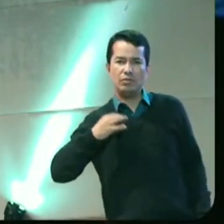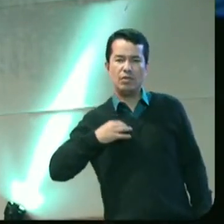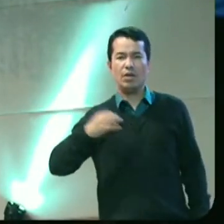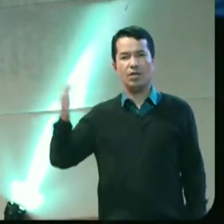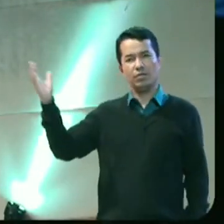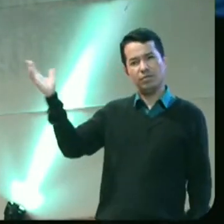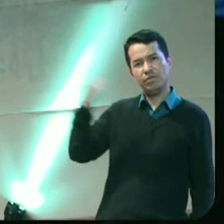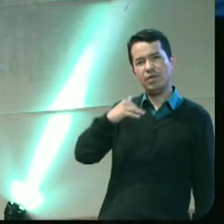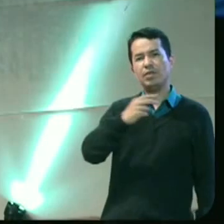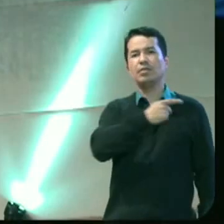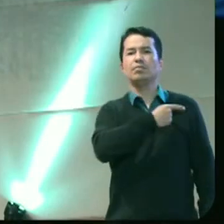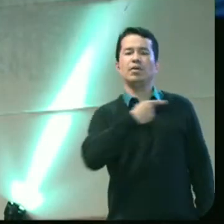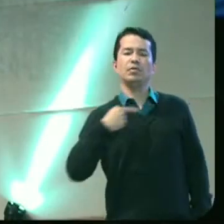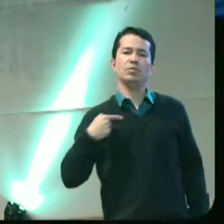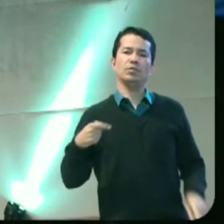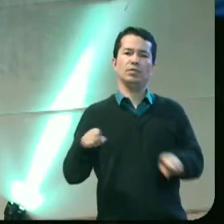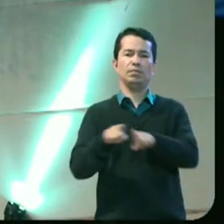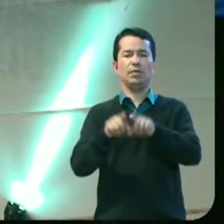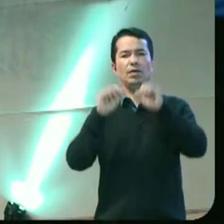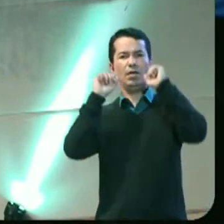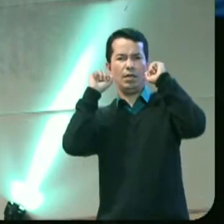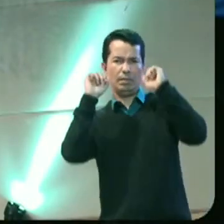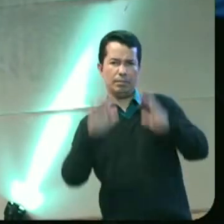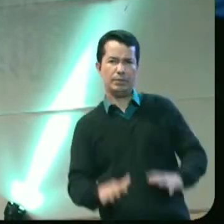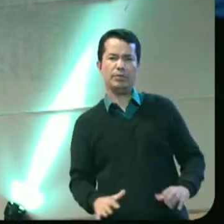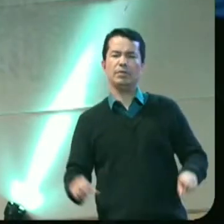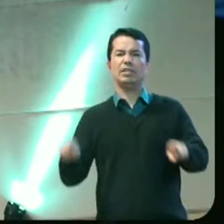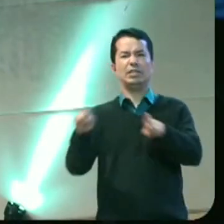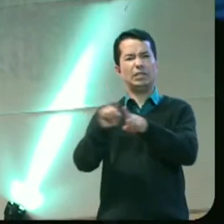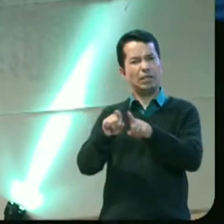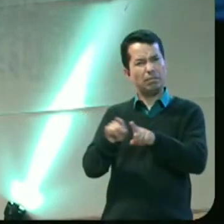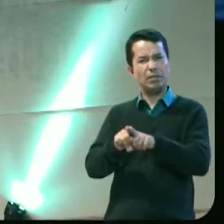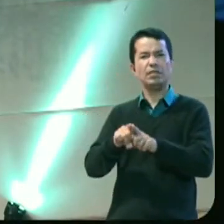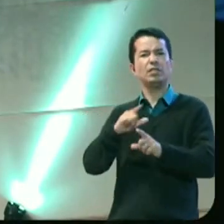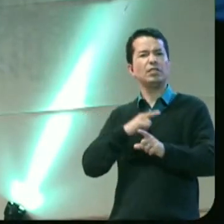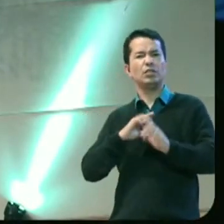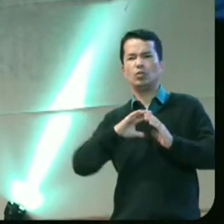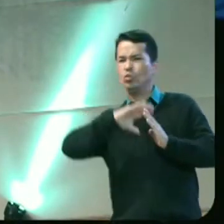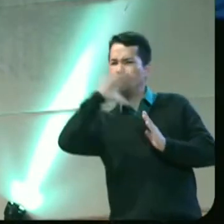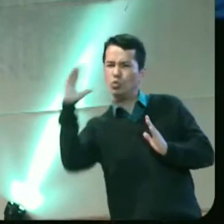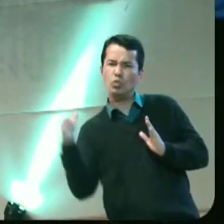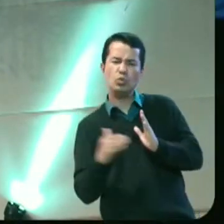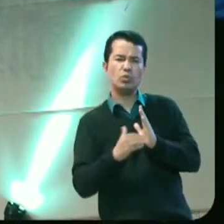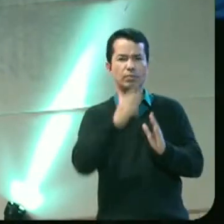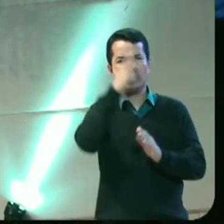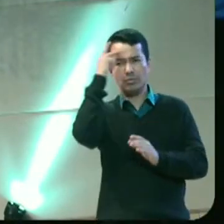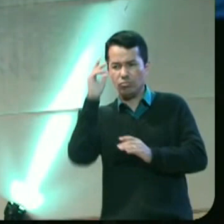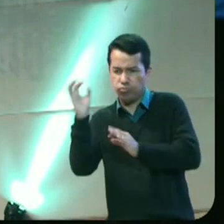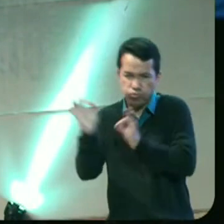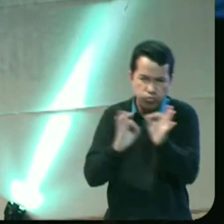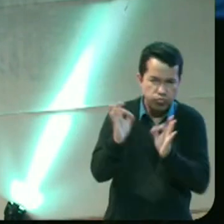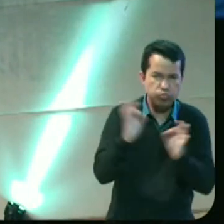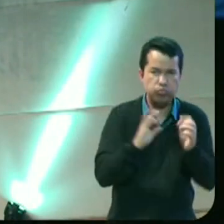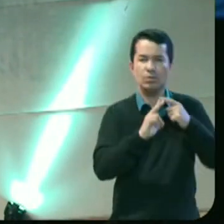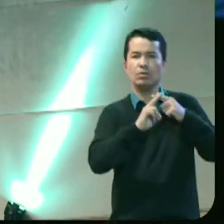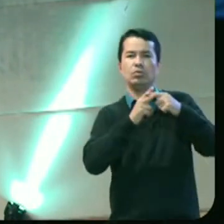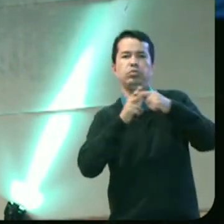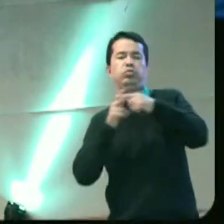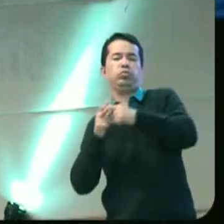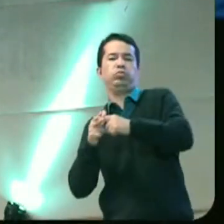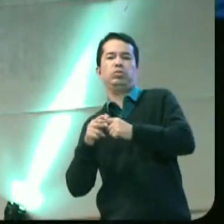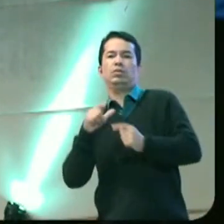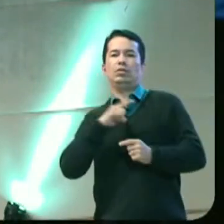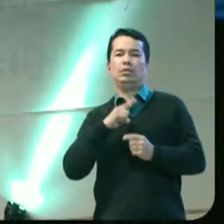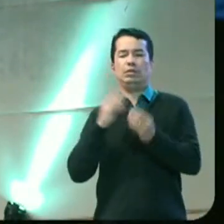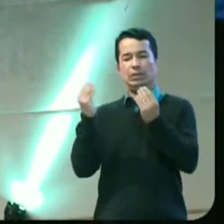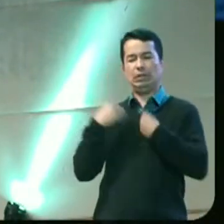os pastores aqui também, que, né, o pessoal da técnica que possibilitou que a gente pudesse ter esse tempo juntos. Quero te convidar mais